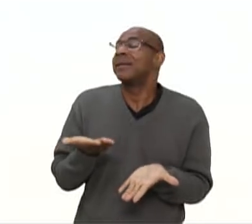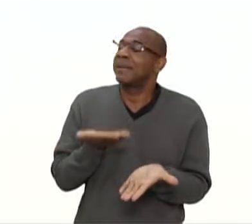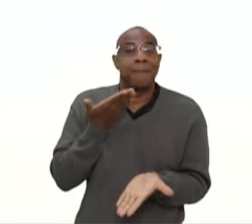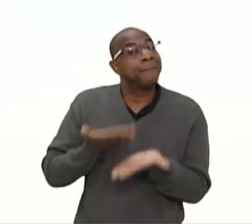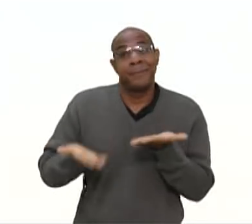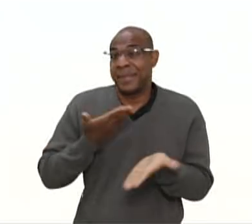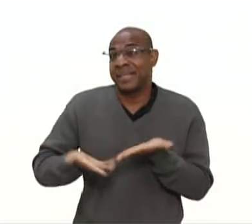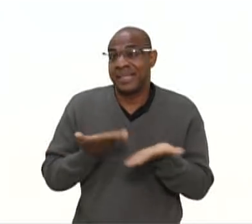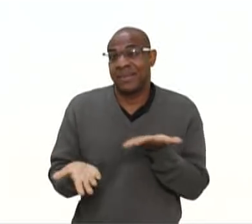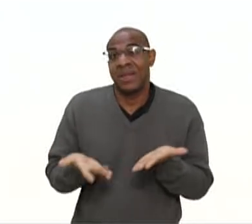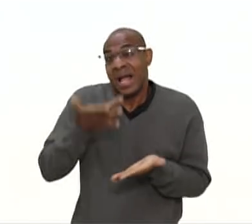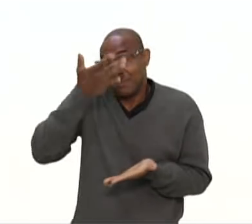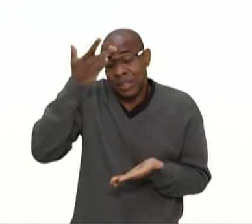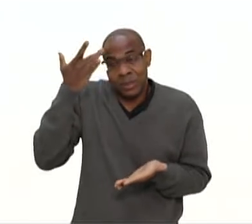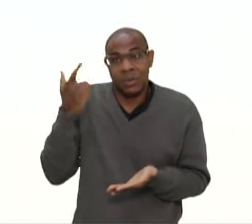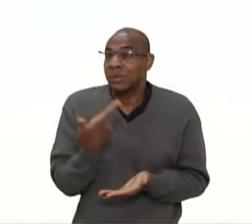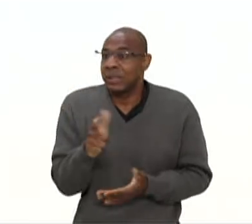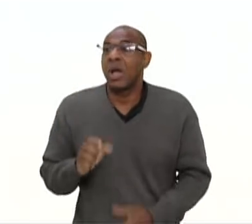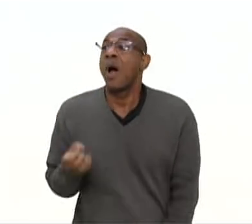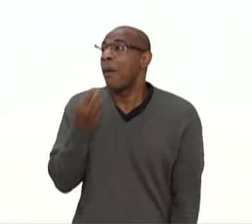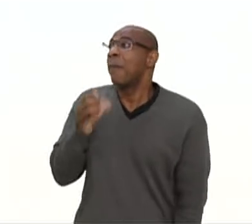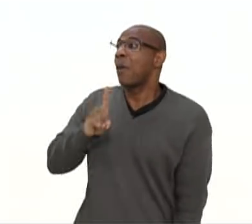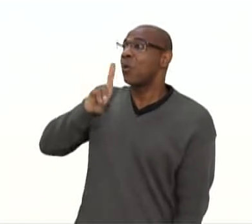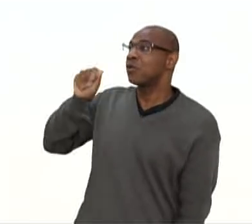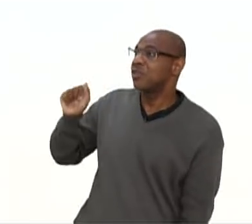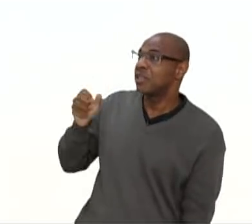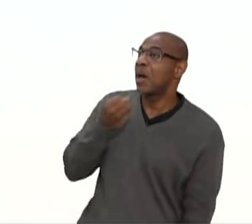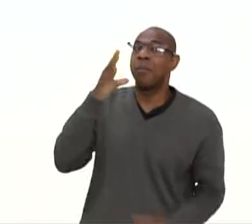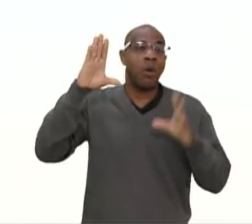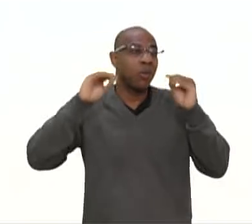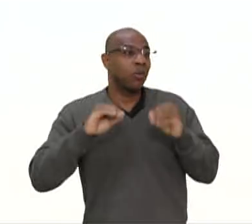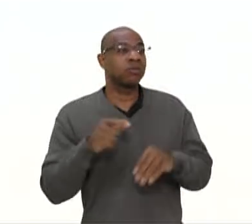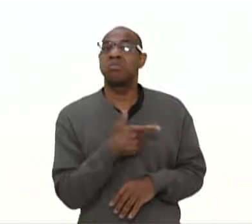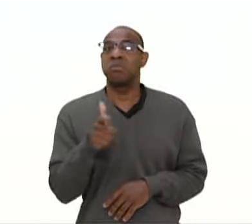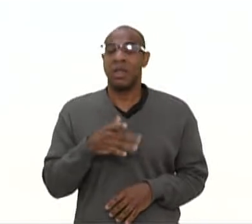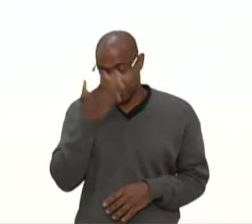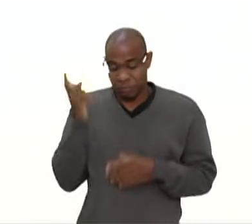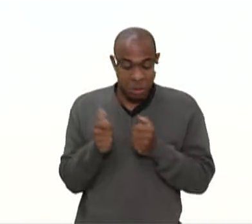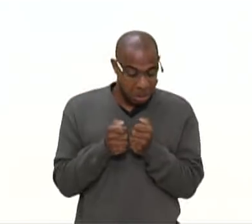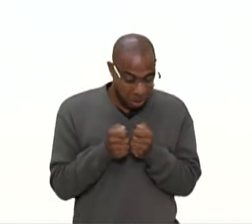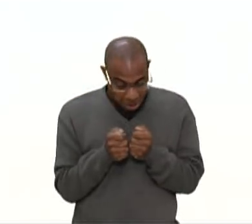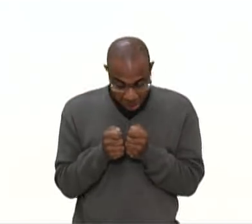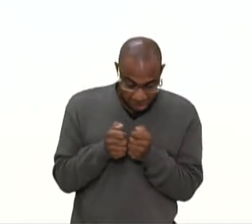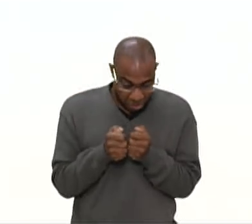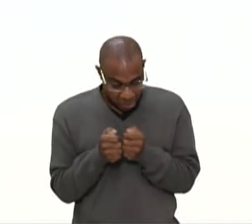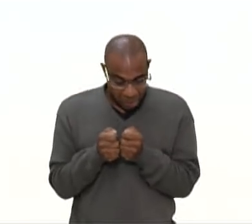raros. Temos que incentivar as crianças, os adolescentes e até os adultos a se